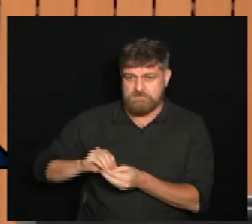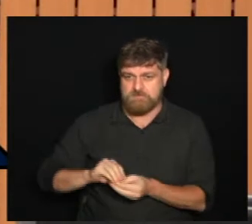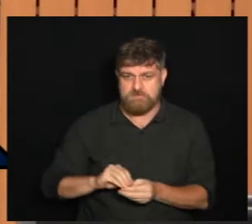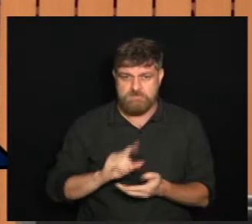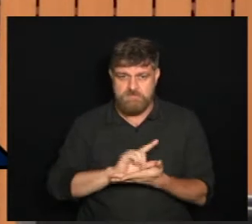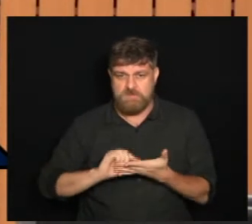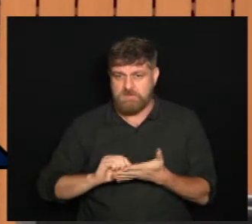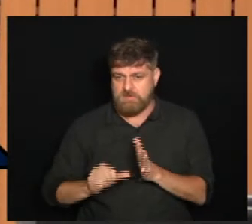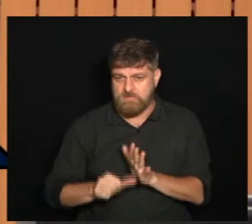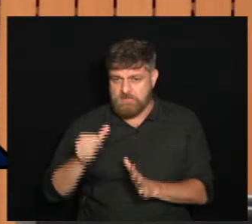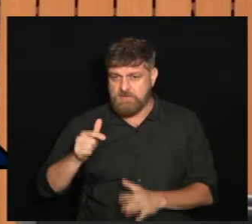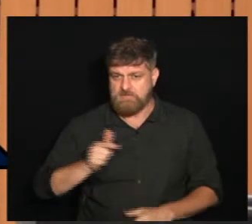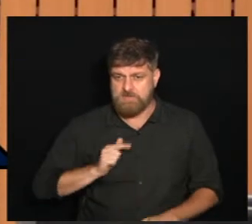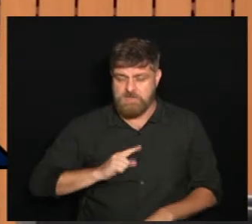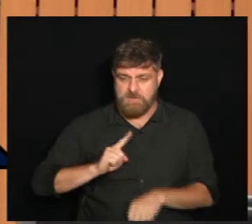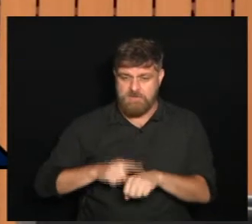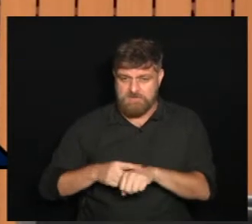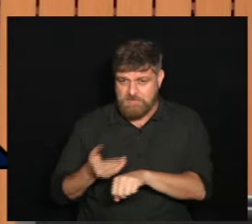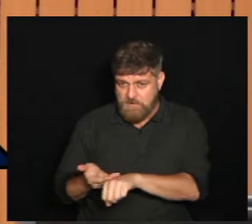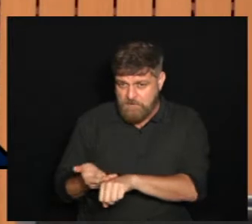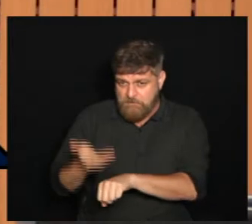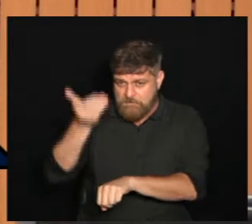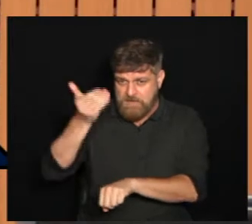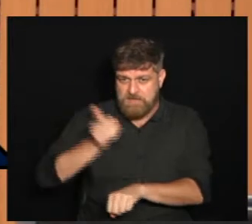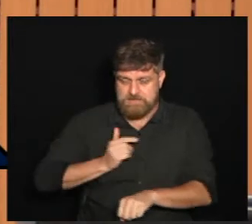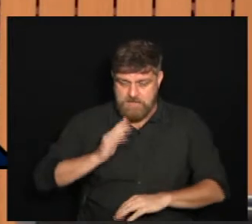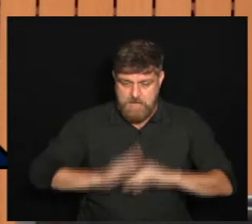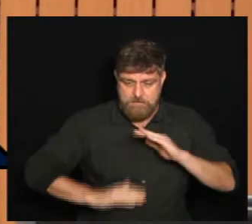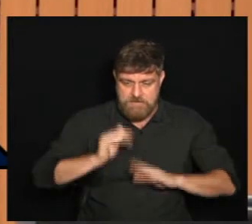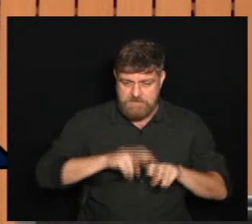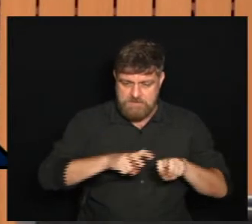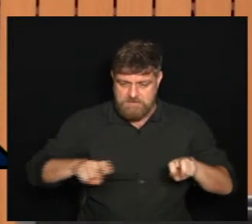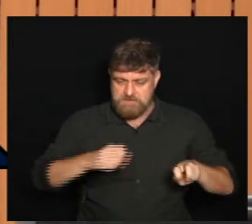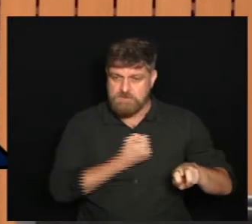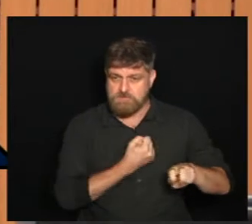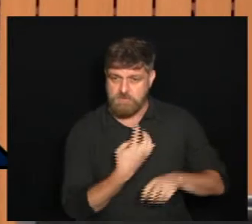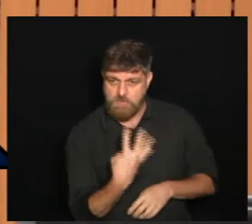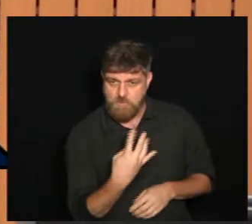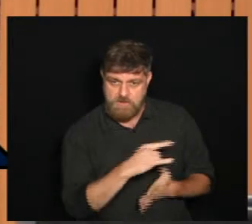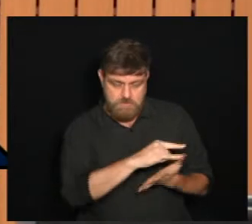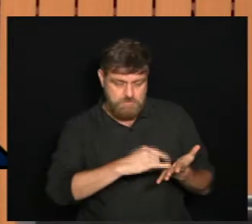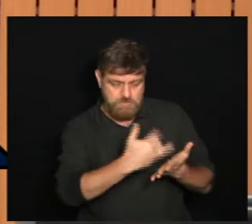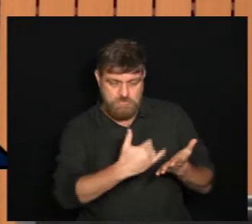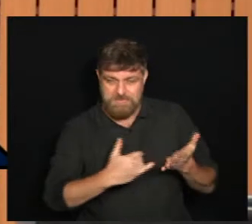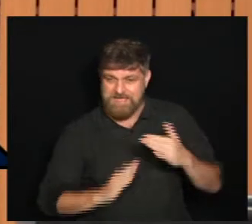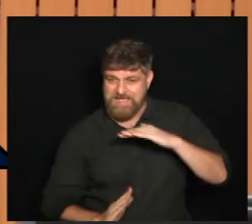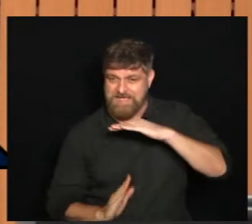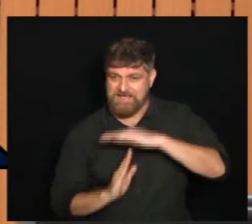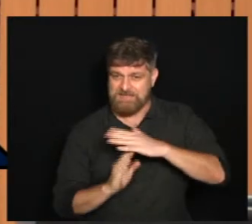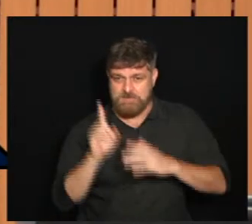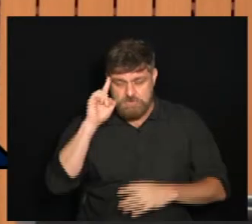fica prorrogado o prazo de vigência do ato da mesa número 4/2020 até o dia